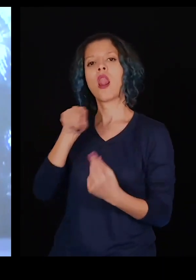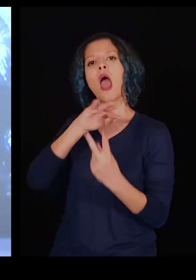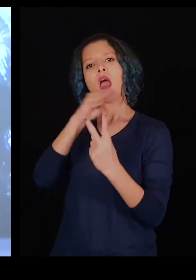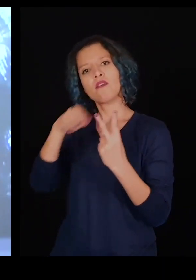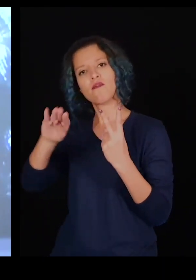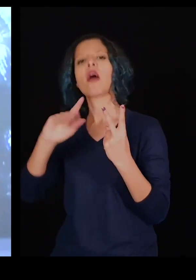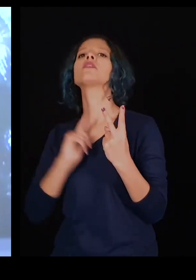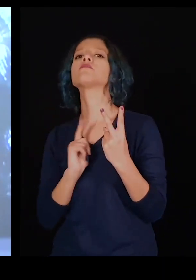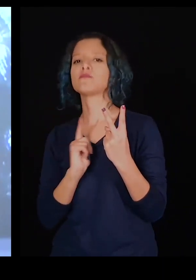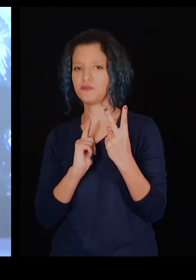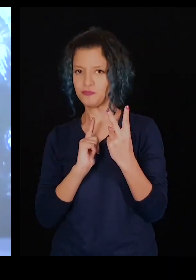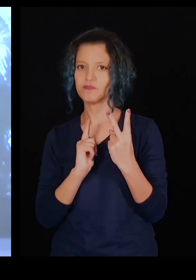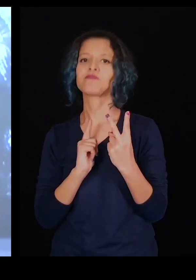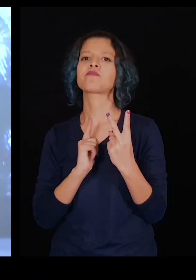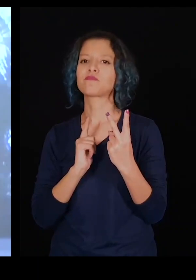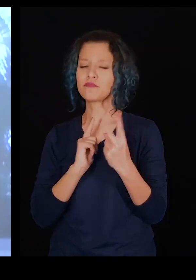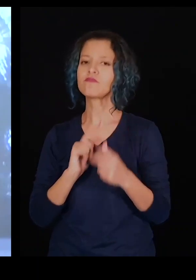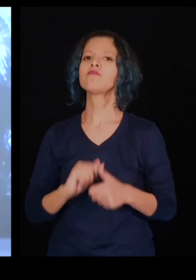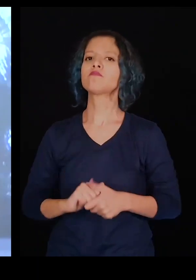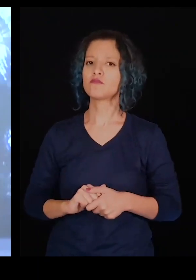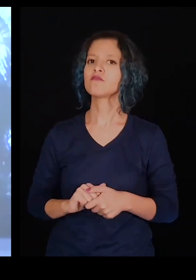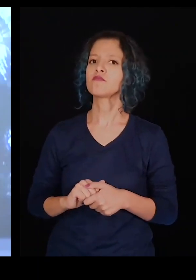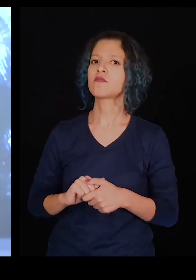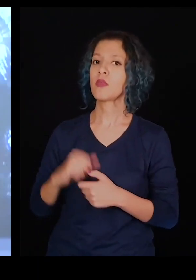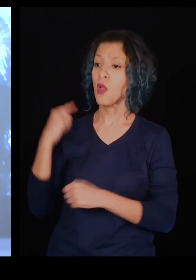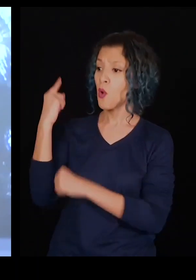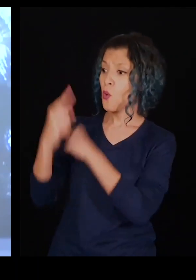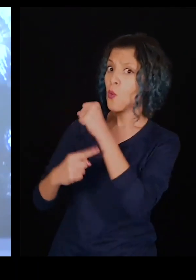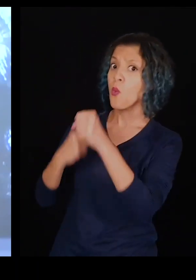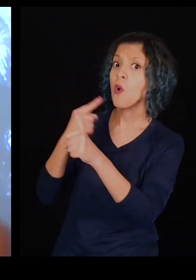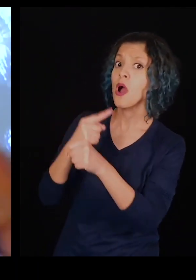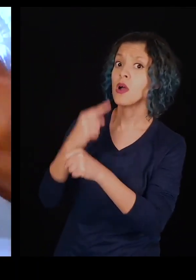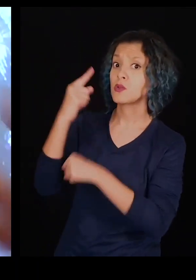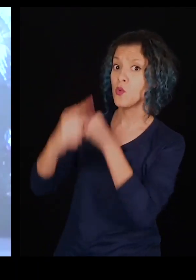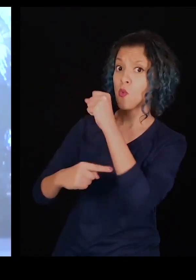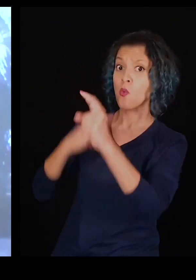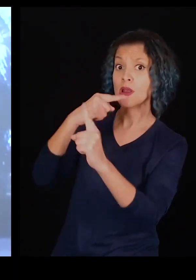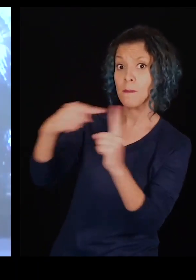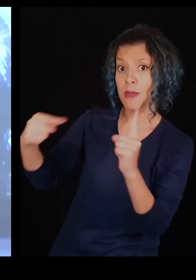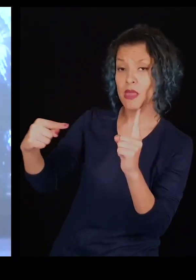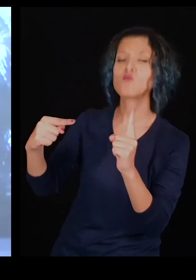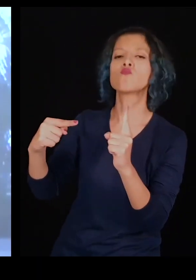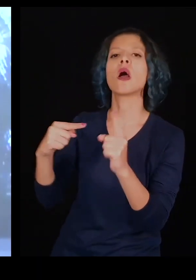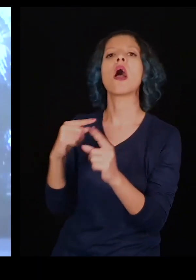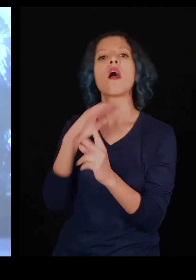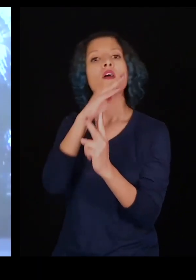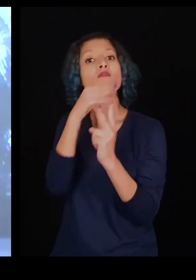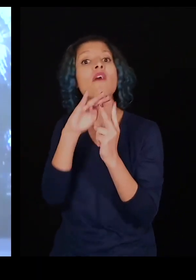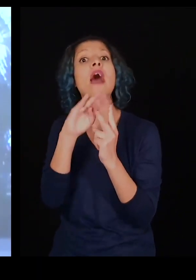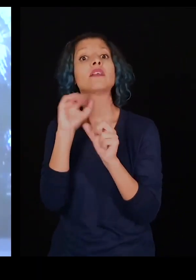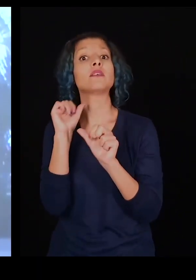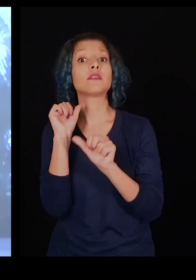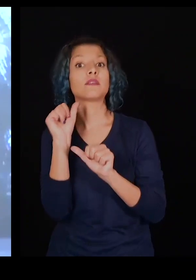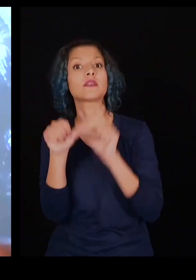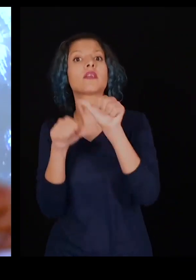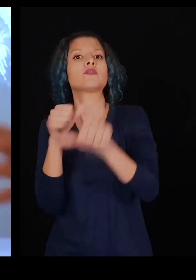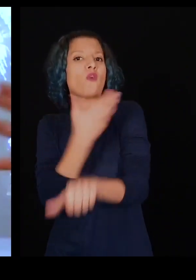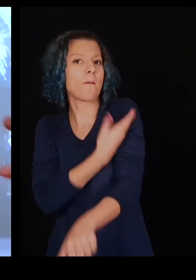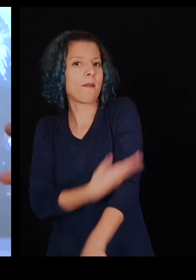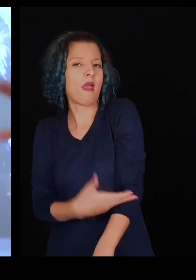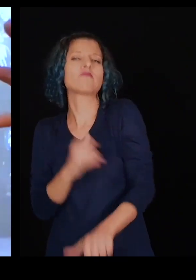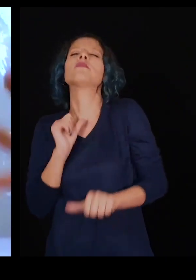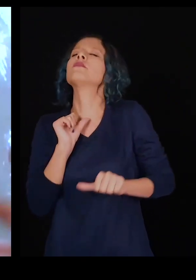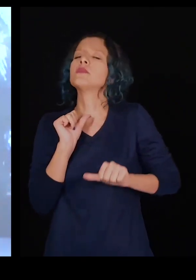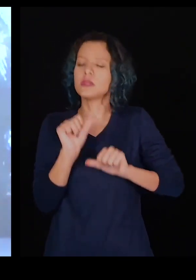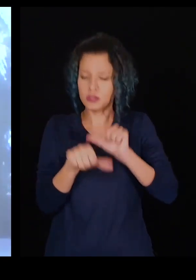Vale vem passando nesses últimos um ano e meio, por uma grande transformação cultural,